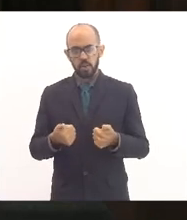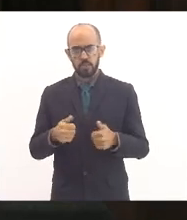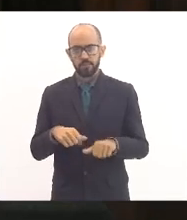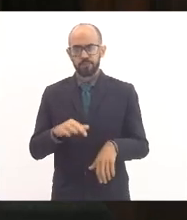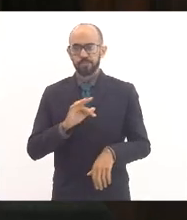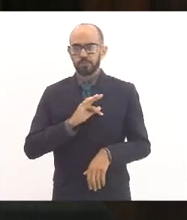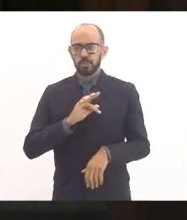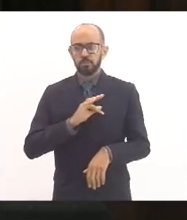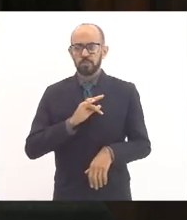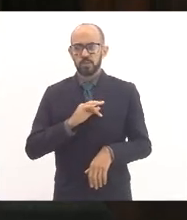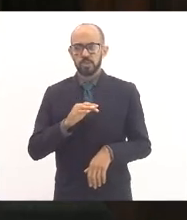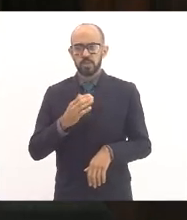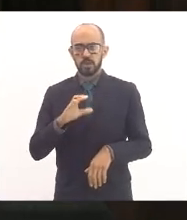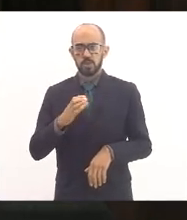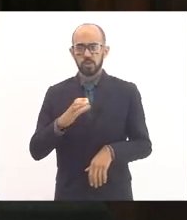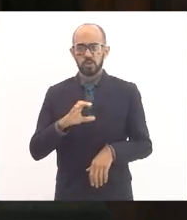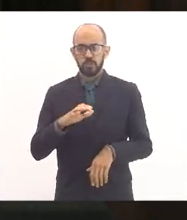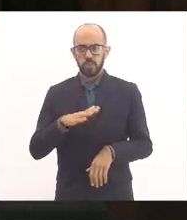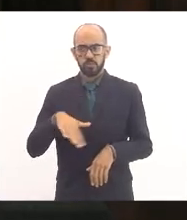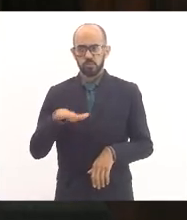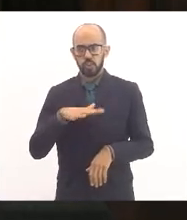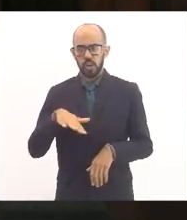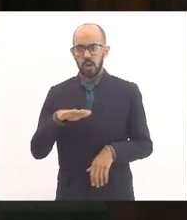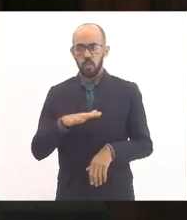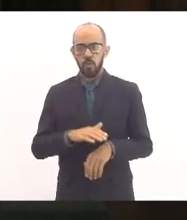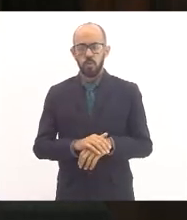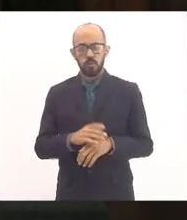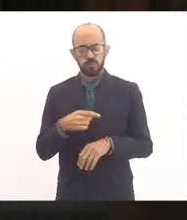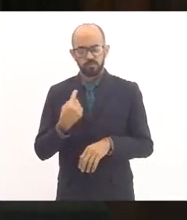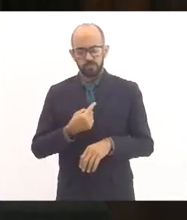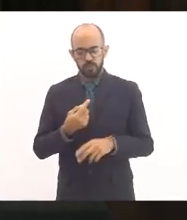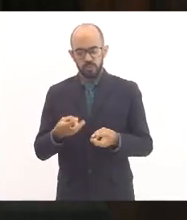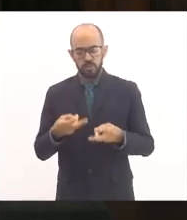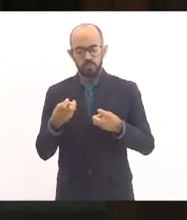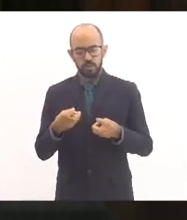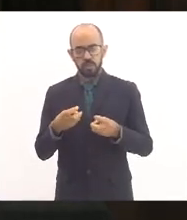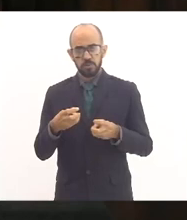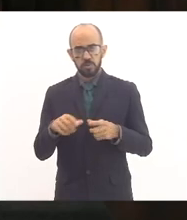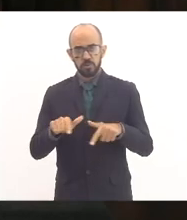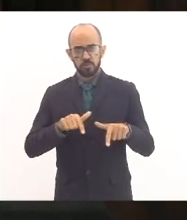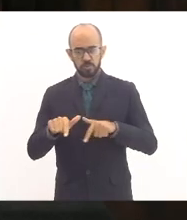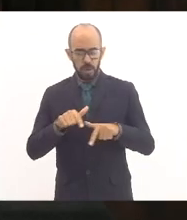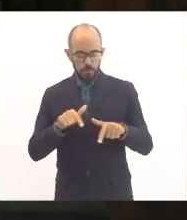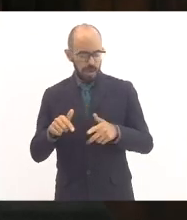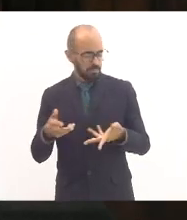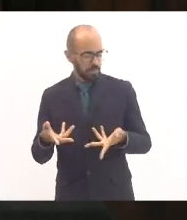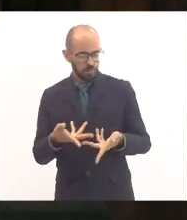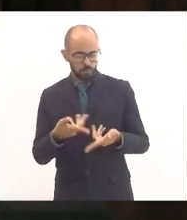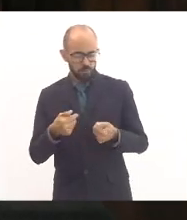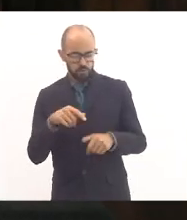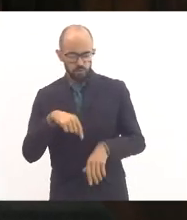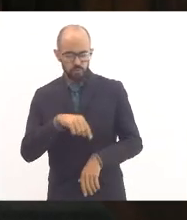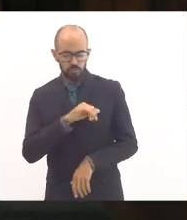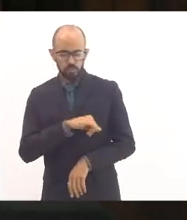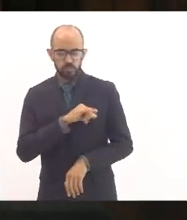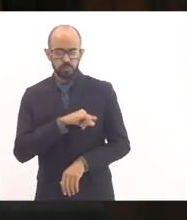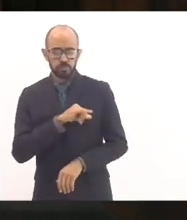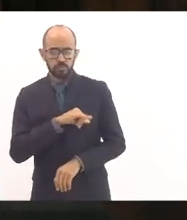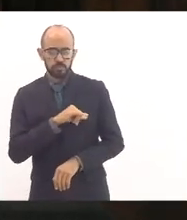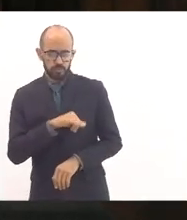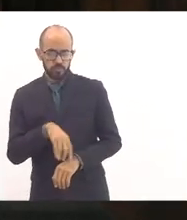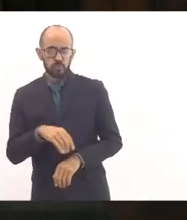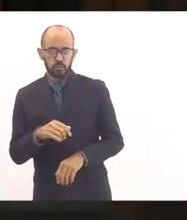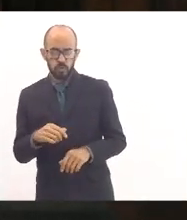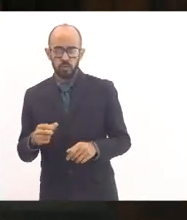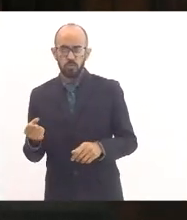polícia científica como um todo a gente tem visto um trabalho brilhante da perícia no Rio de Janeiro na em